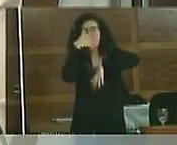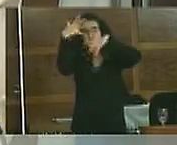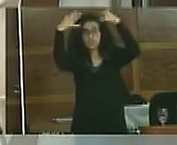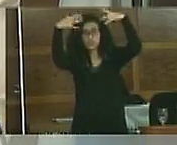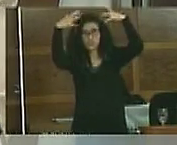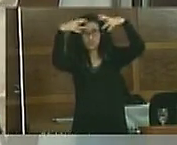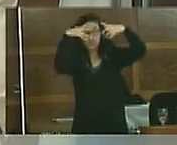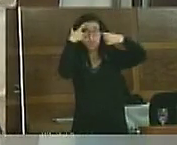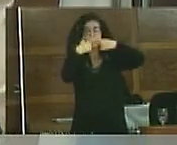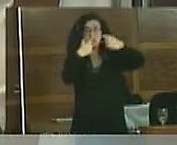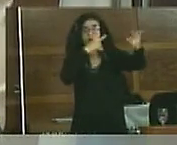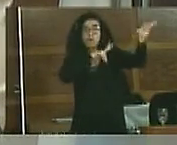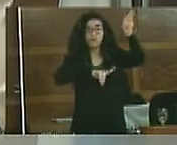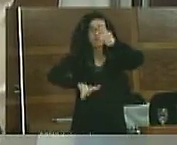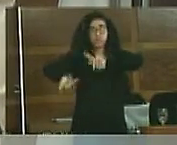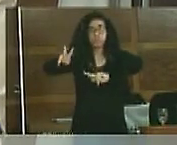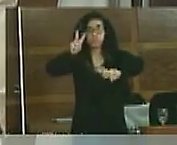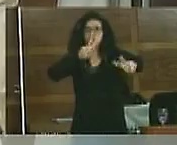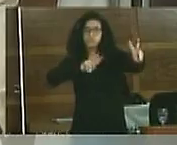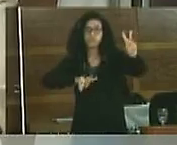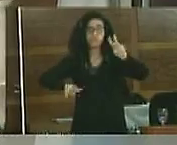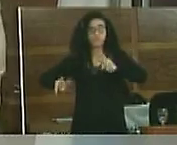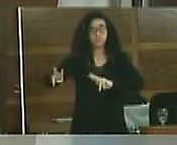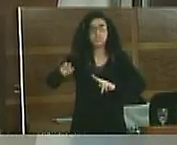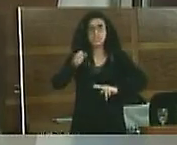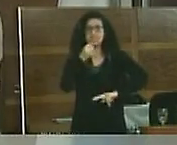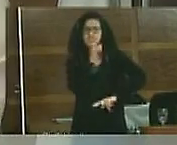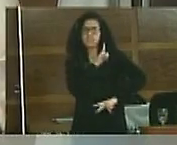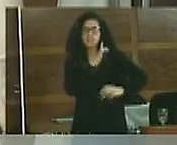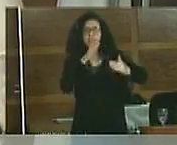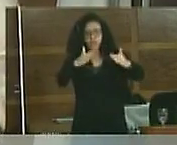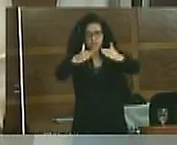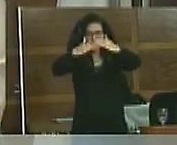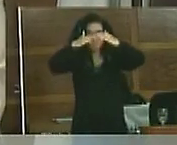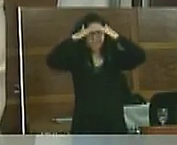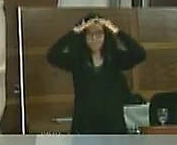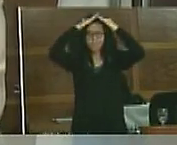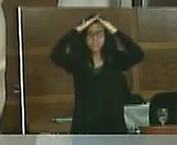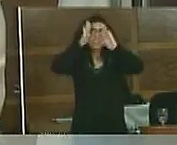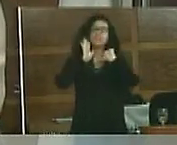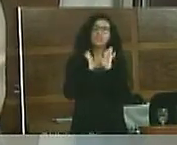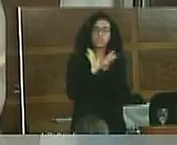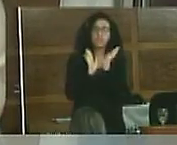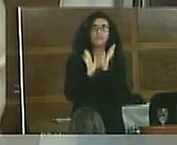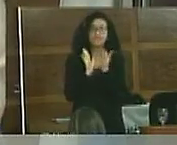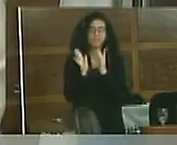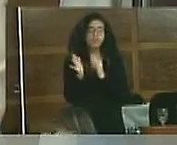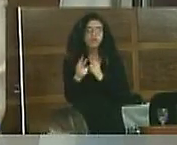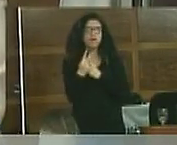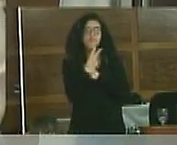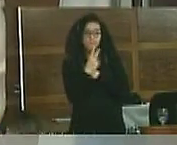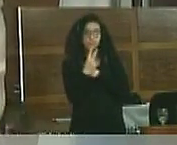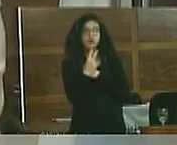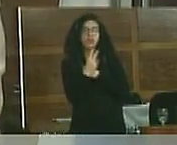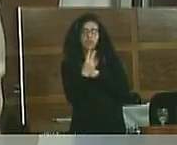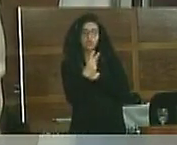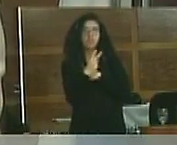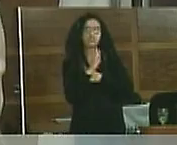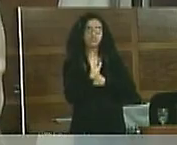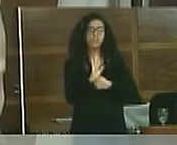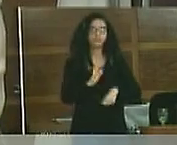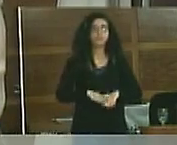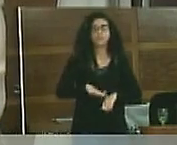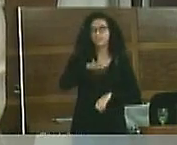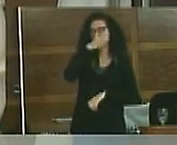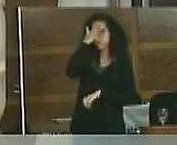ali venta muito. Então, se pelo menos tiver uma cobertura, já pelo menos protege um pouquinho as pessoas, os moradores de